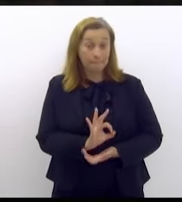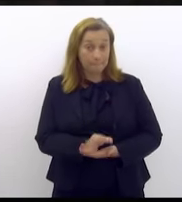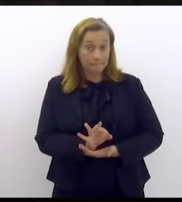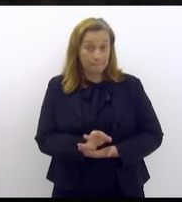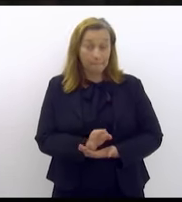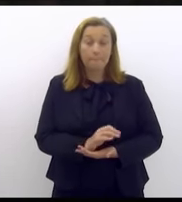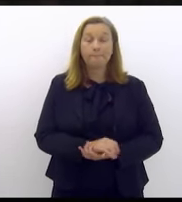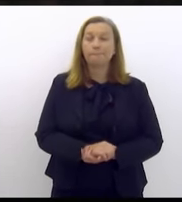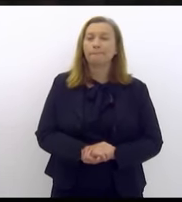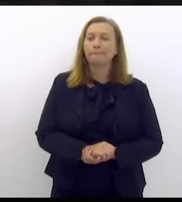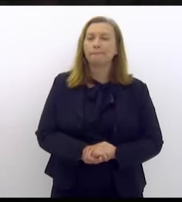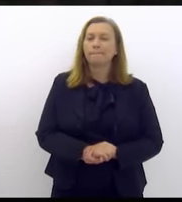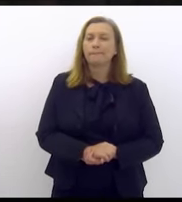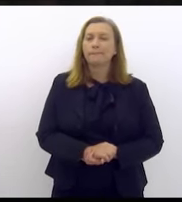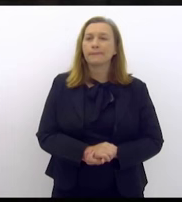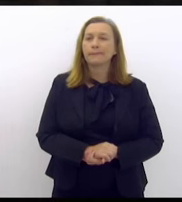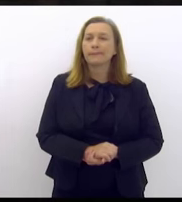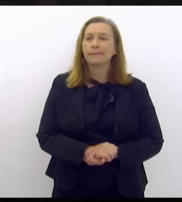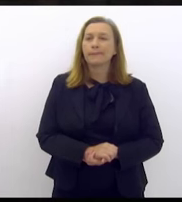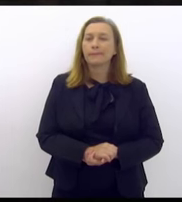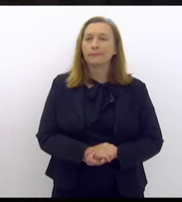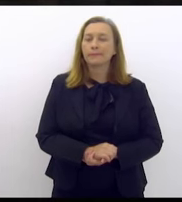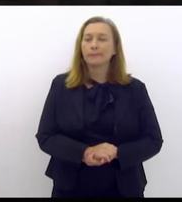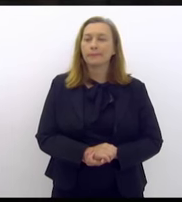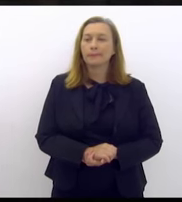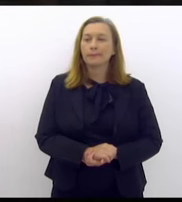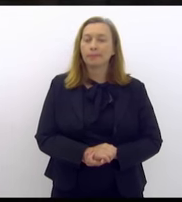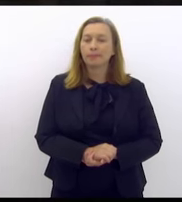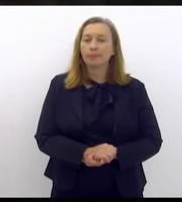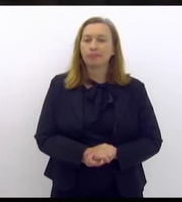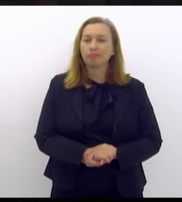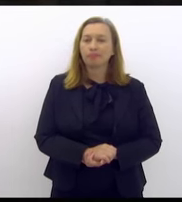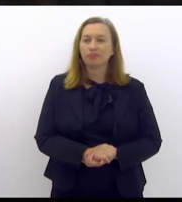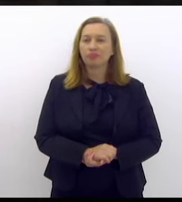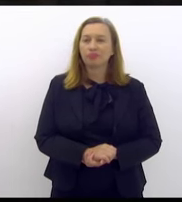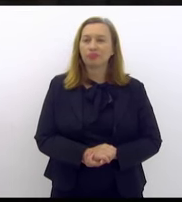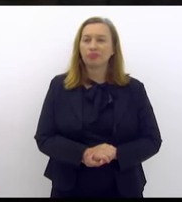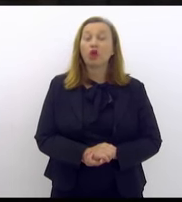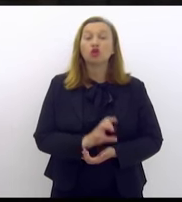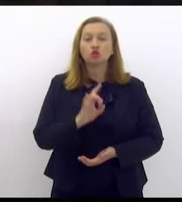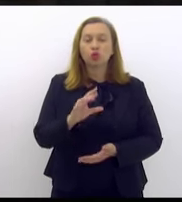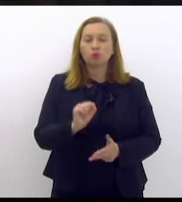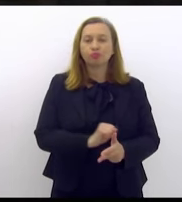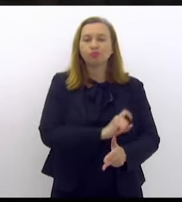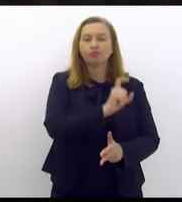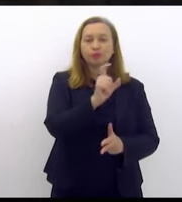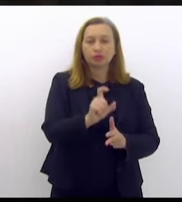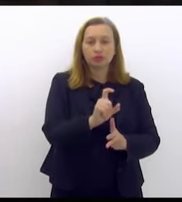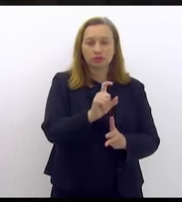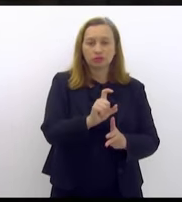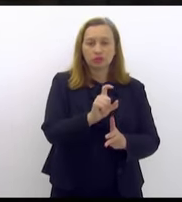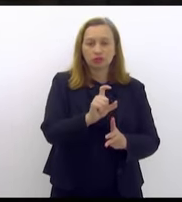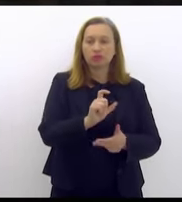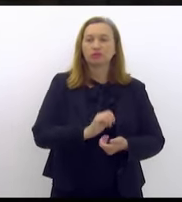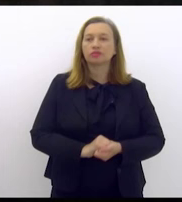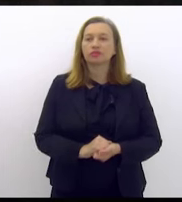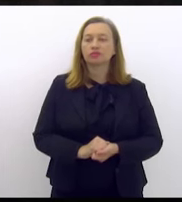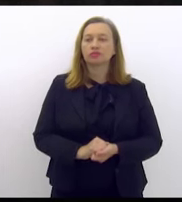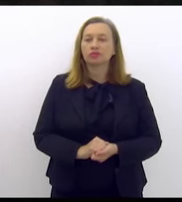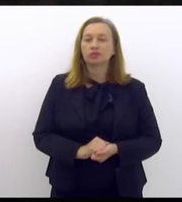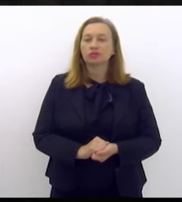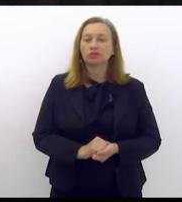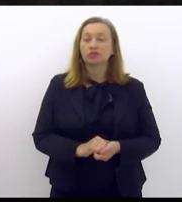Evidente que cabe, e somente cabe, ao Poder Executivo,